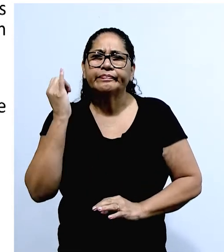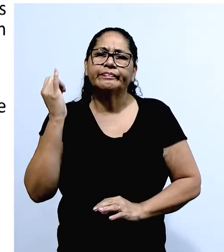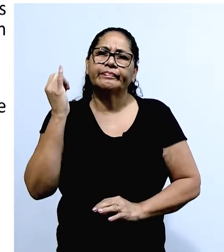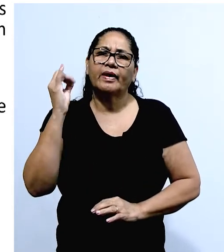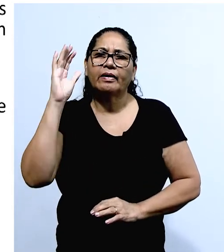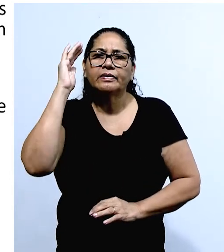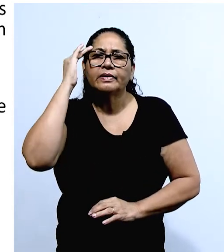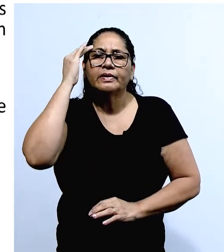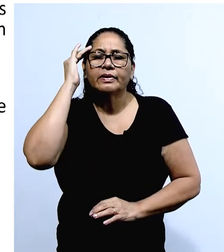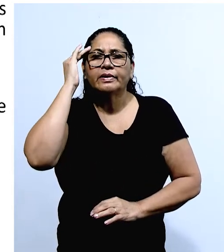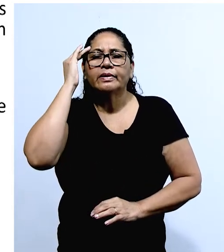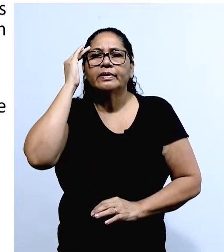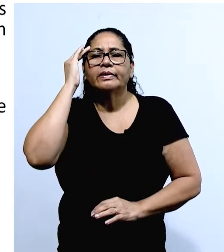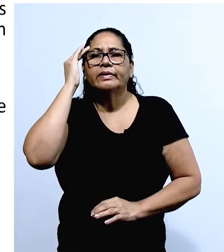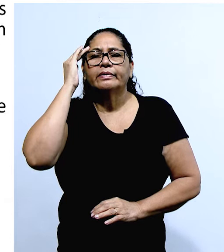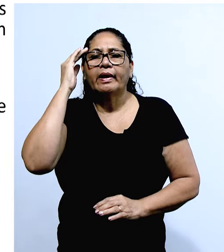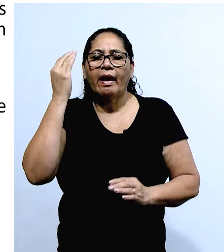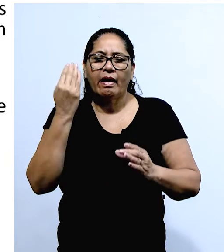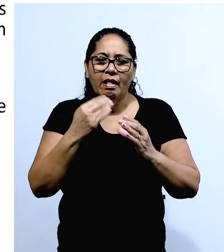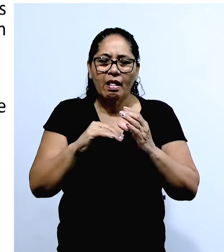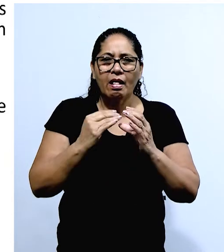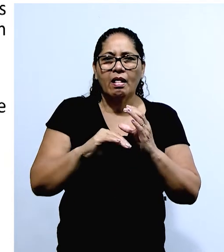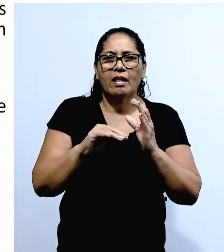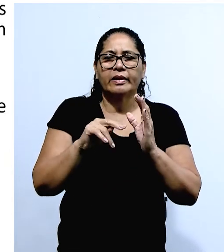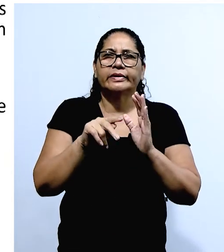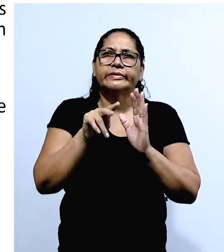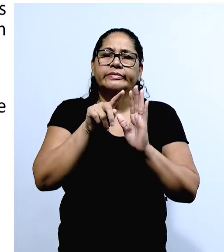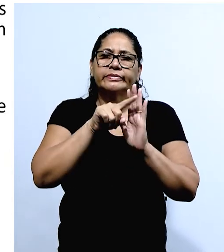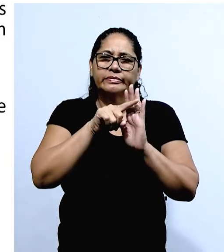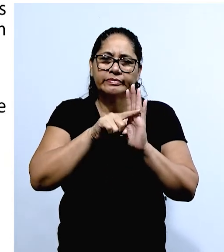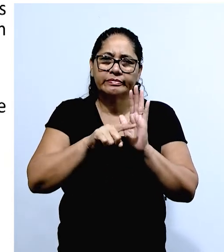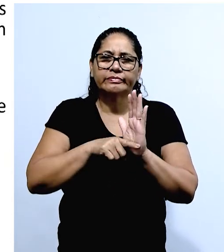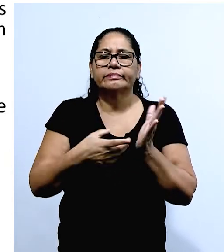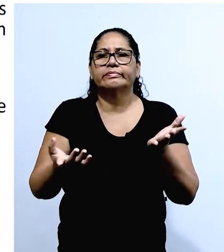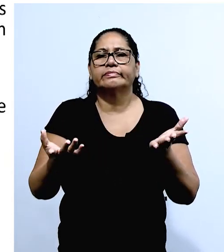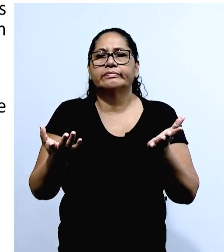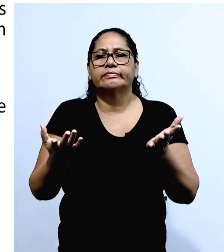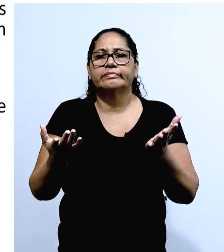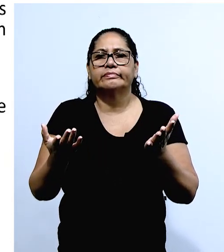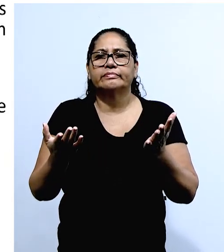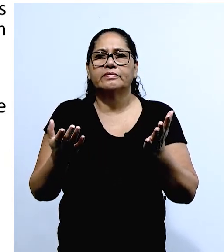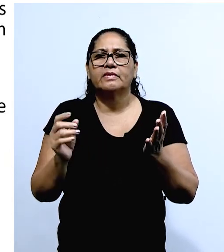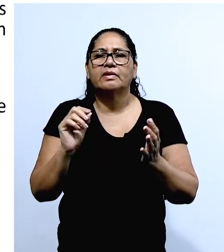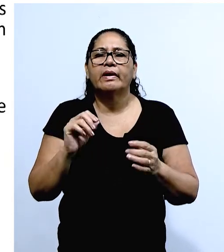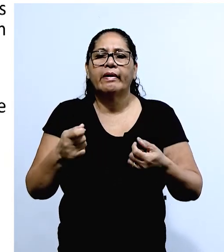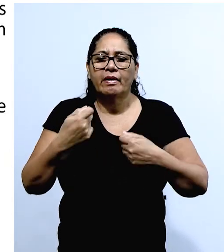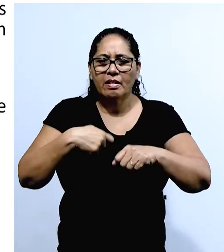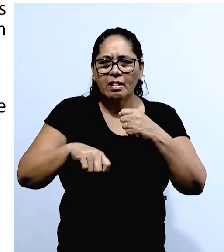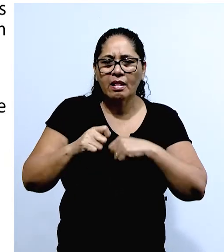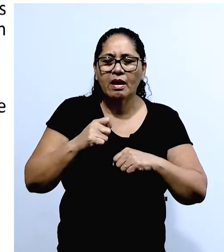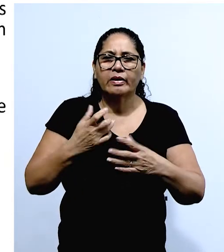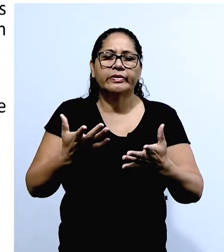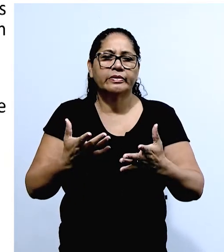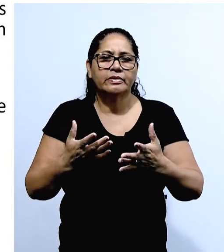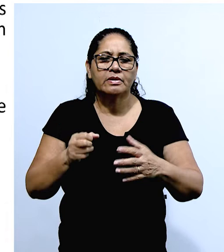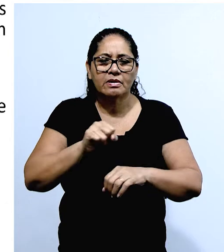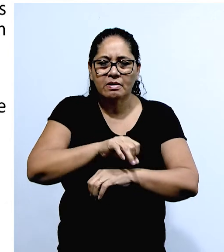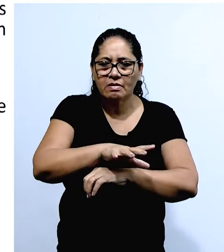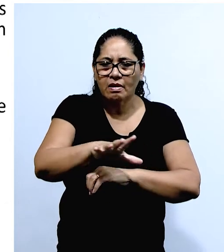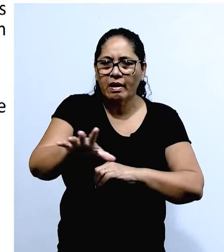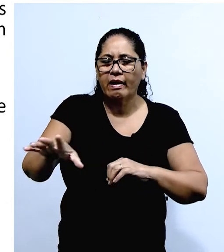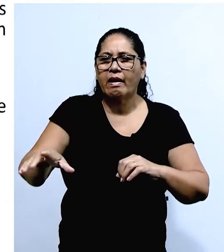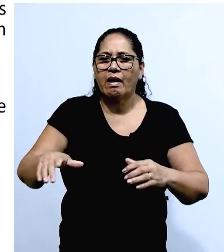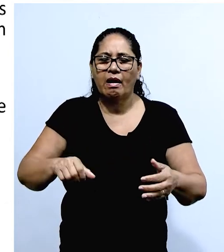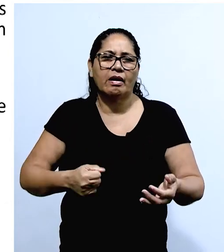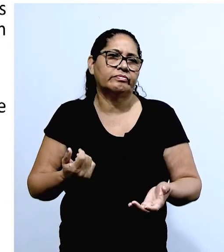aqui dentro, né, desse contexto aqui. Perfeito? Que é o negócio. O que é o negócio? O negócio representa o ramo de atividade